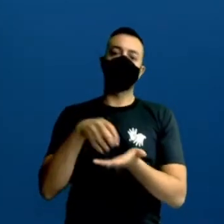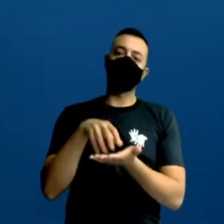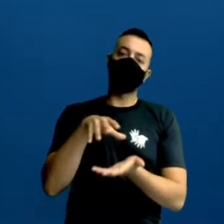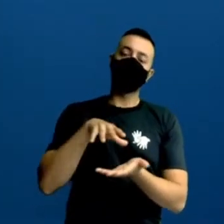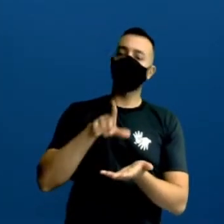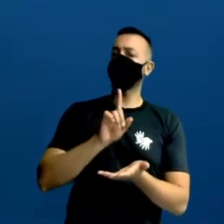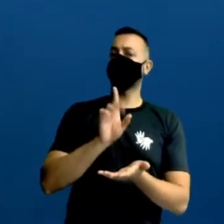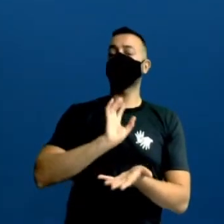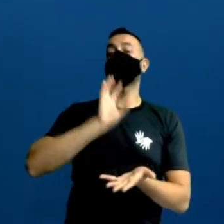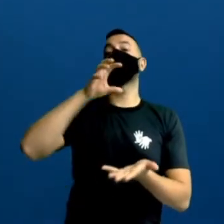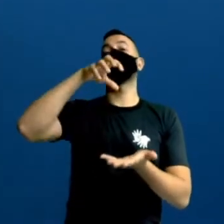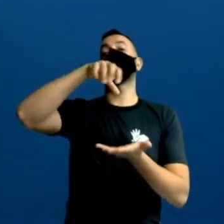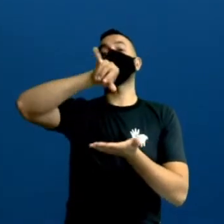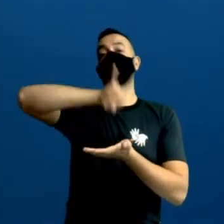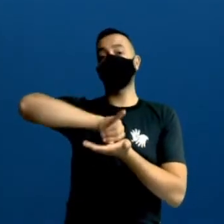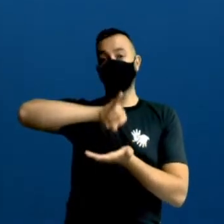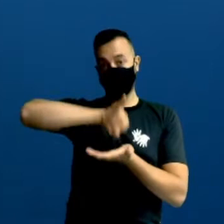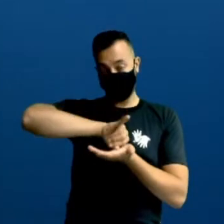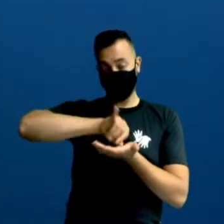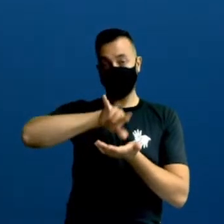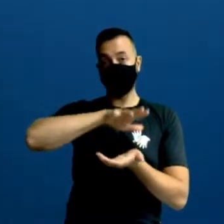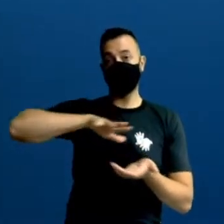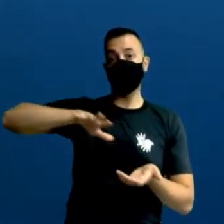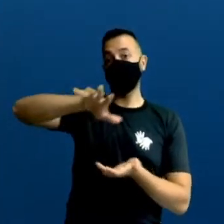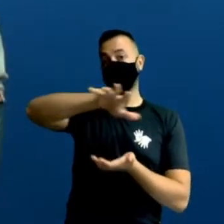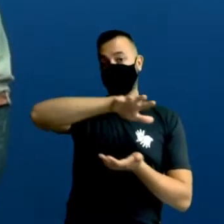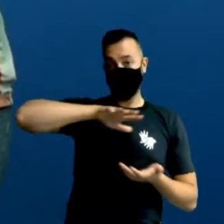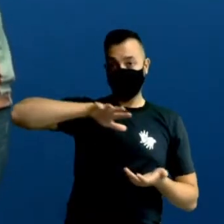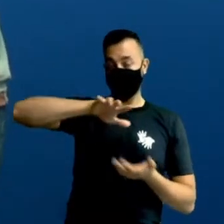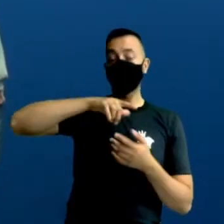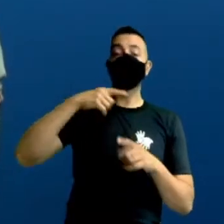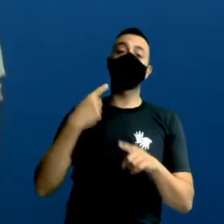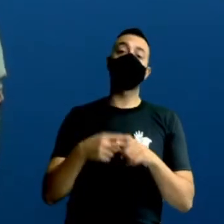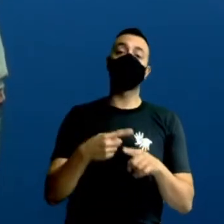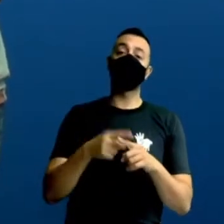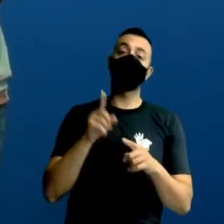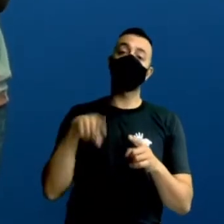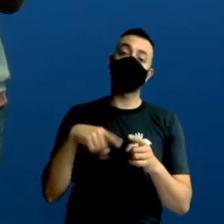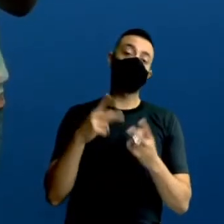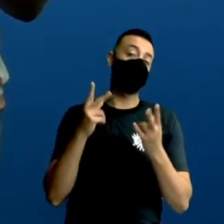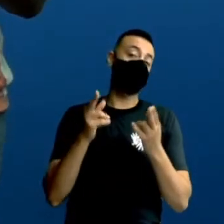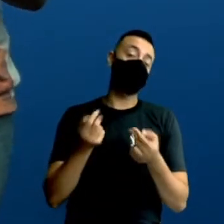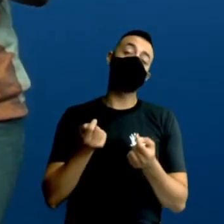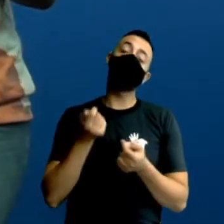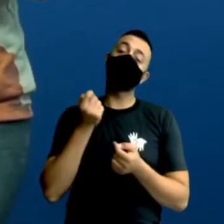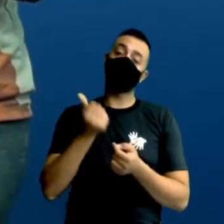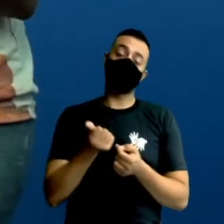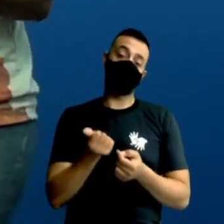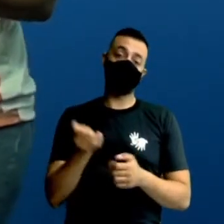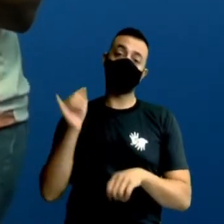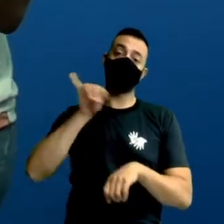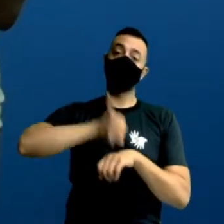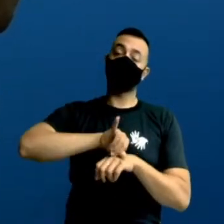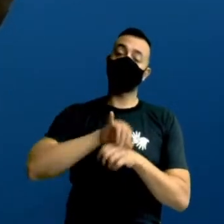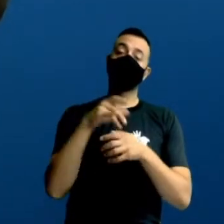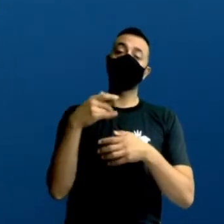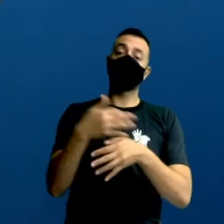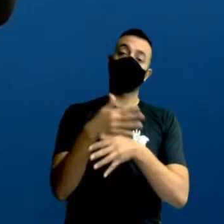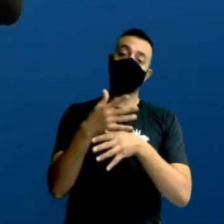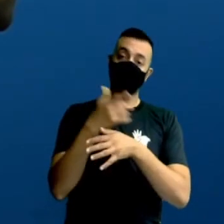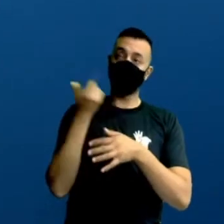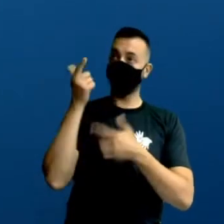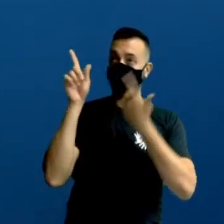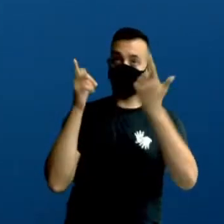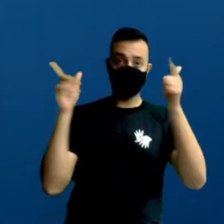é uma capital regional. Por quê? Porque é uma cidade que funciona quase que como uma capital. Várias outras cidades, várias outras